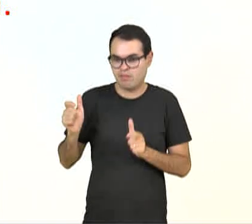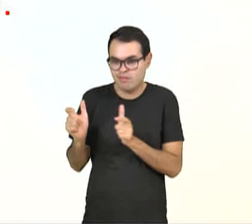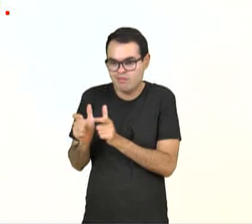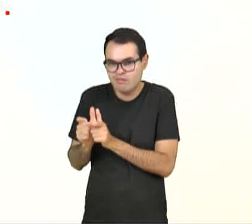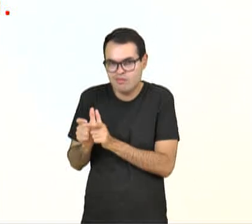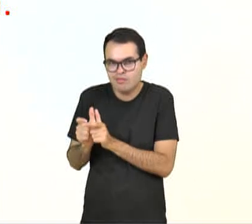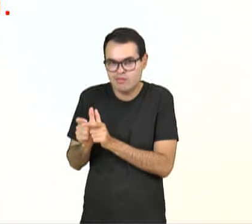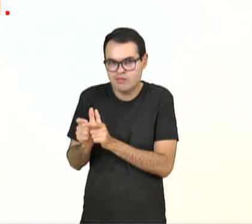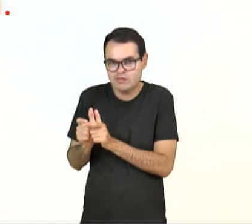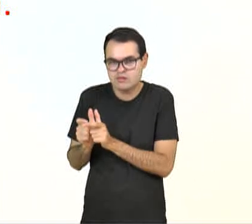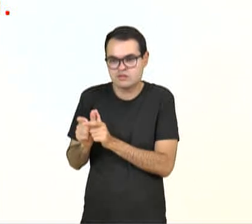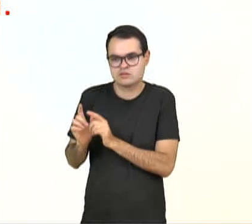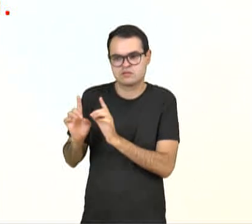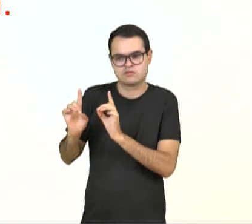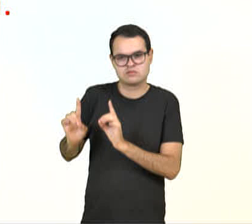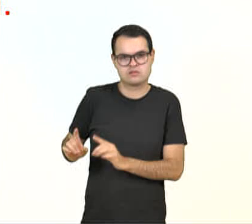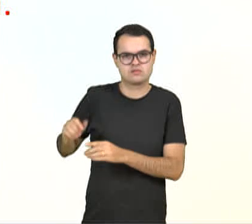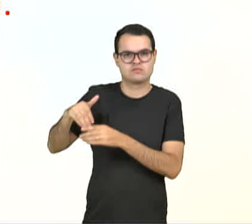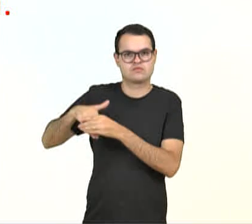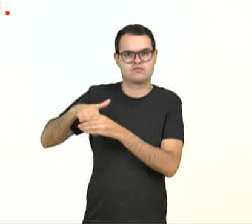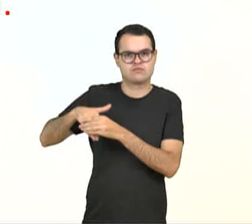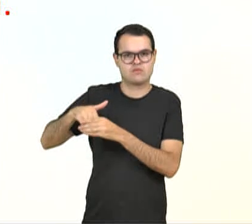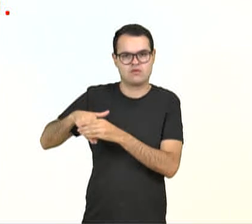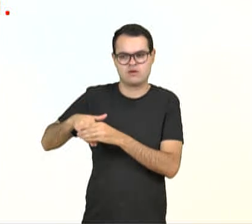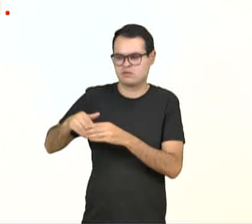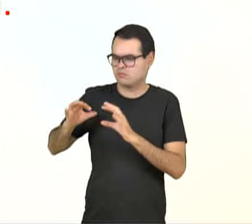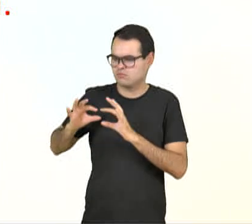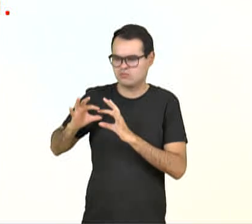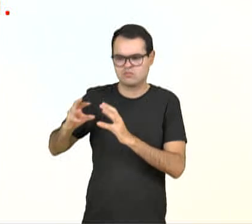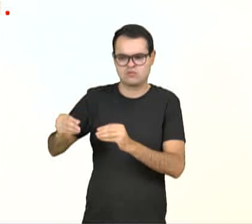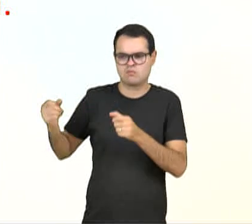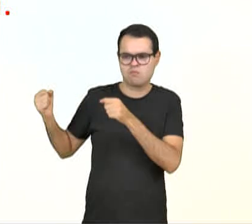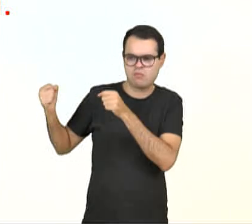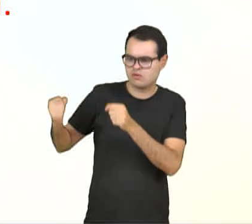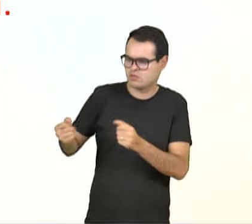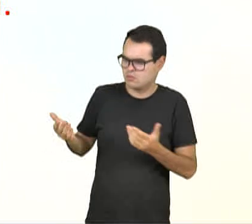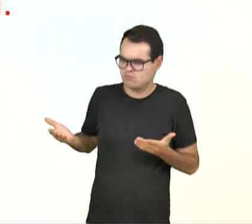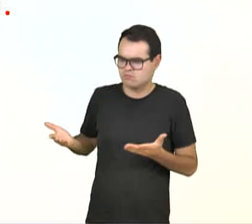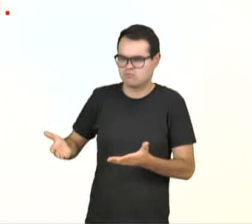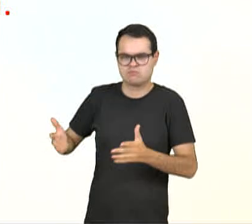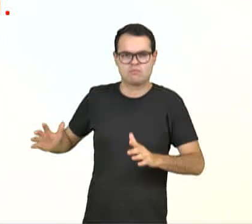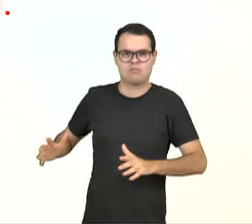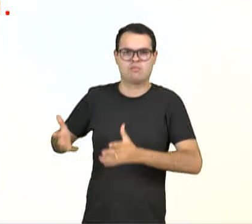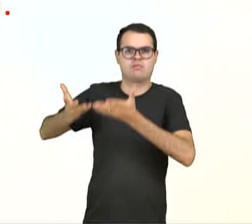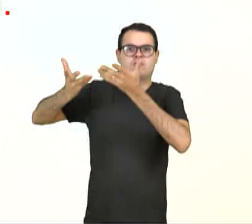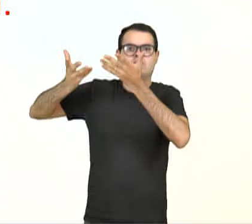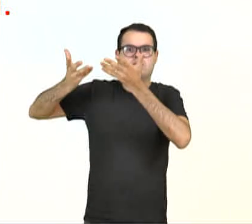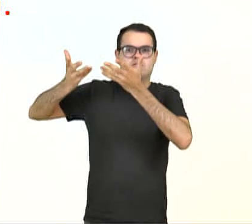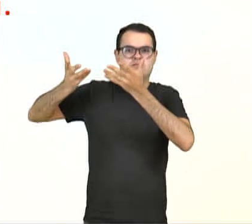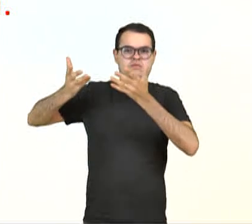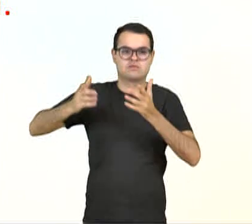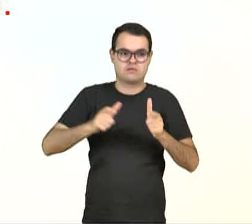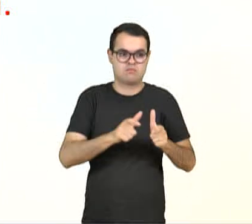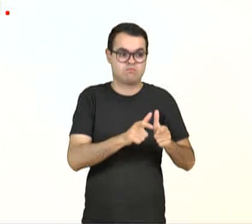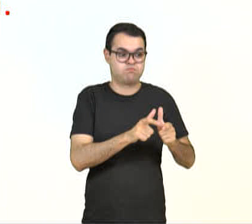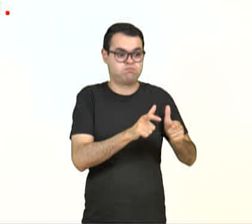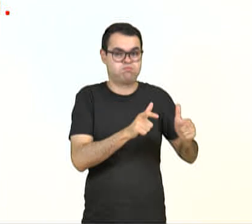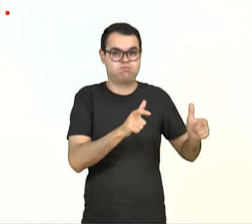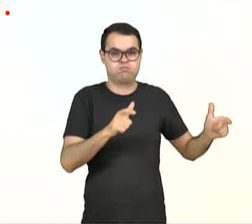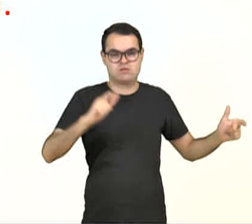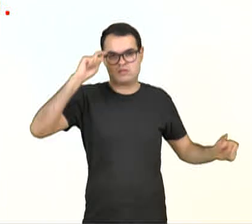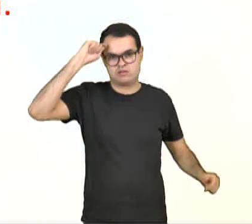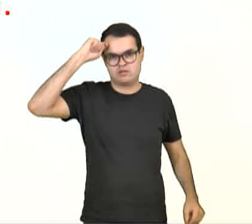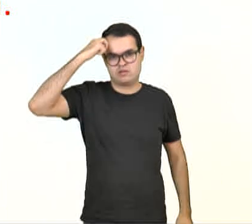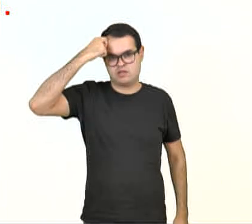os únicos com direito de voto, detinham todo o poder político e econômico do país, enquanto a